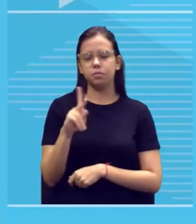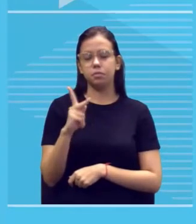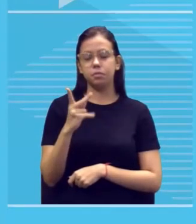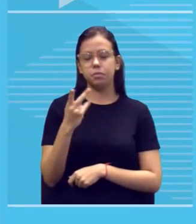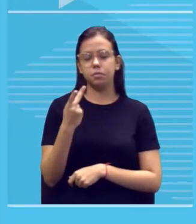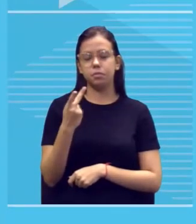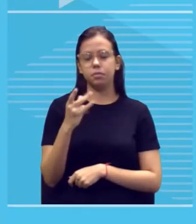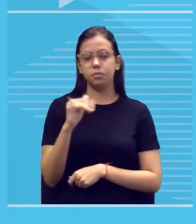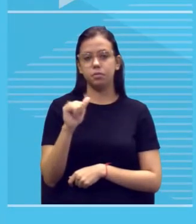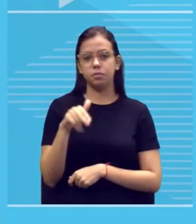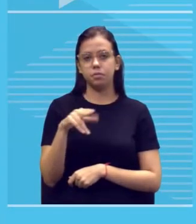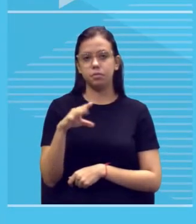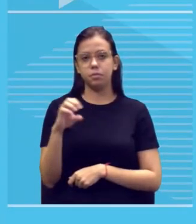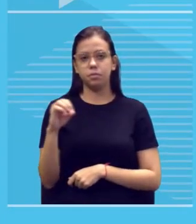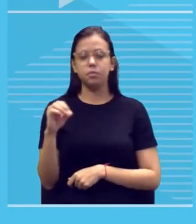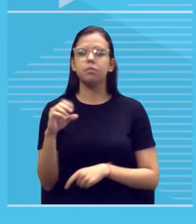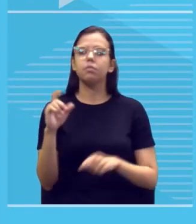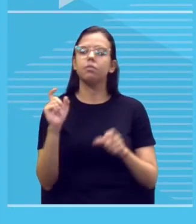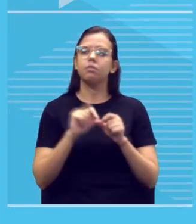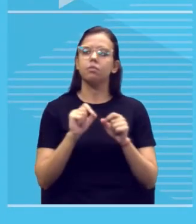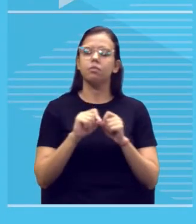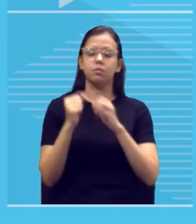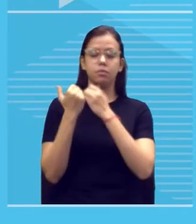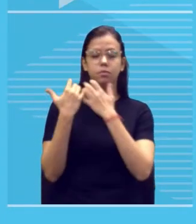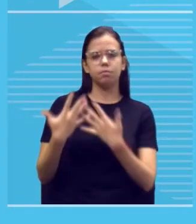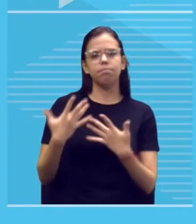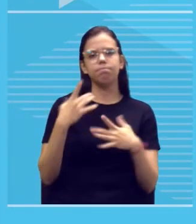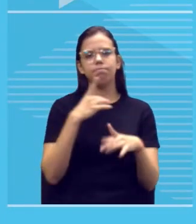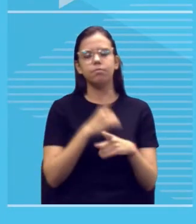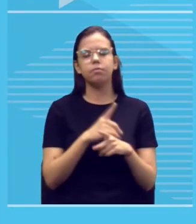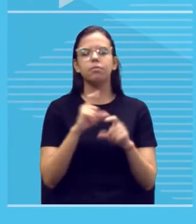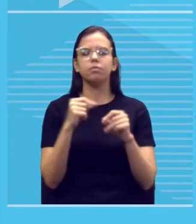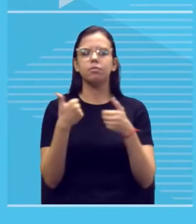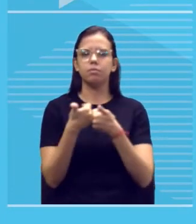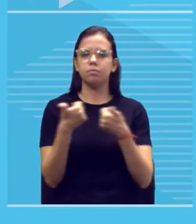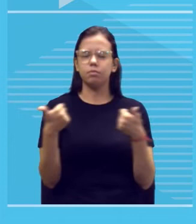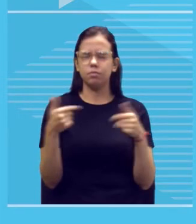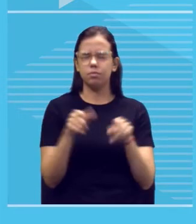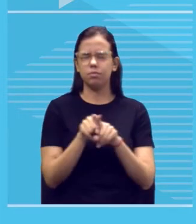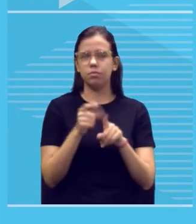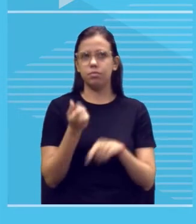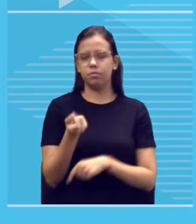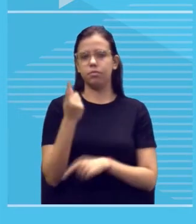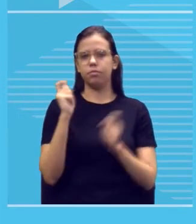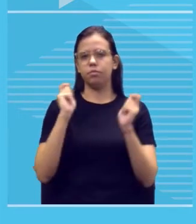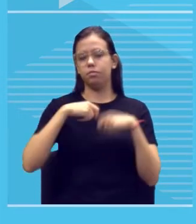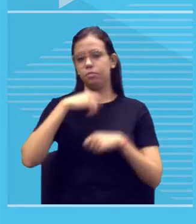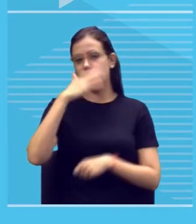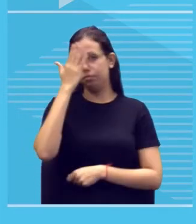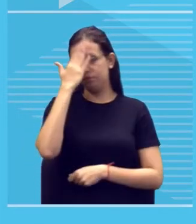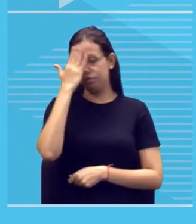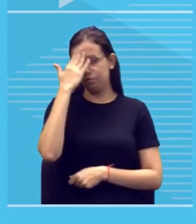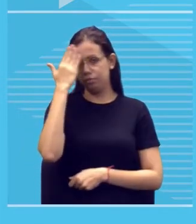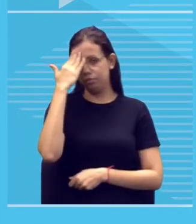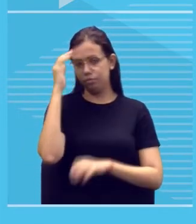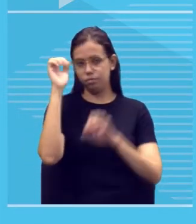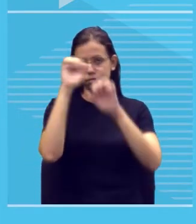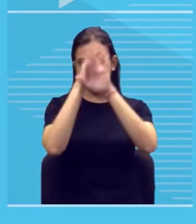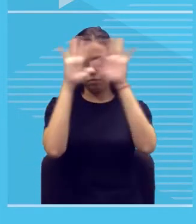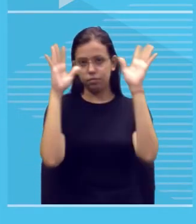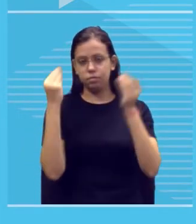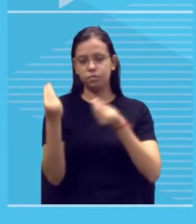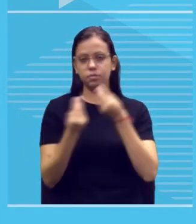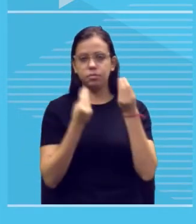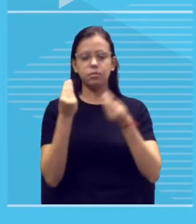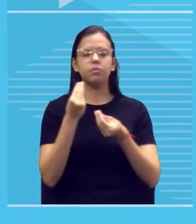encontrar né esse afastamento estranhamento para se manter lúcido dentro da Captação né